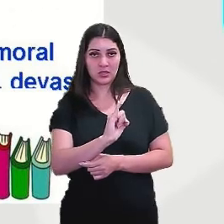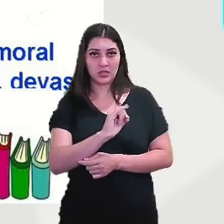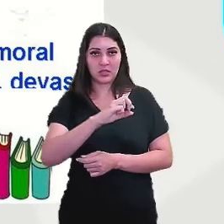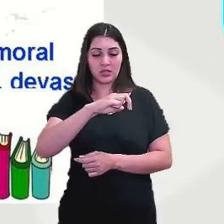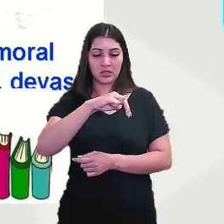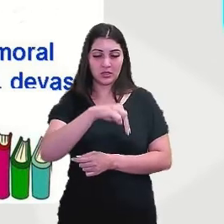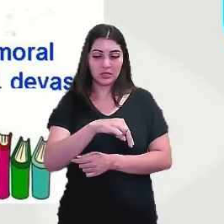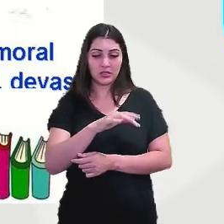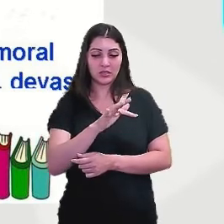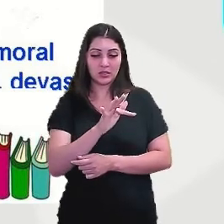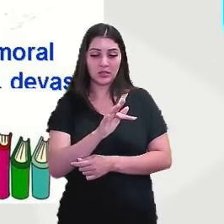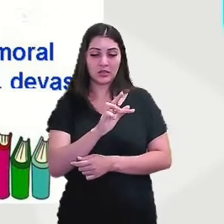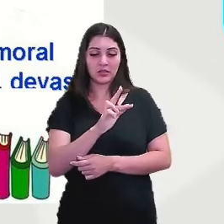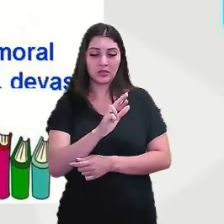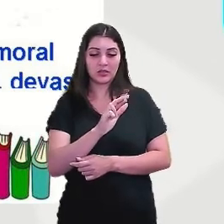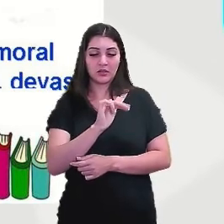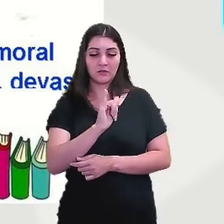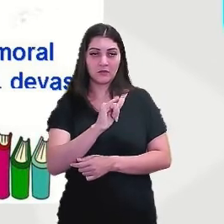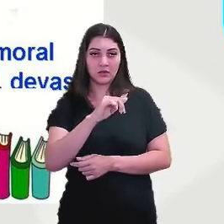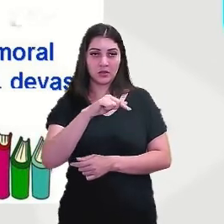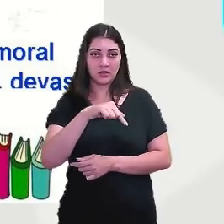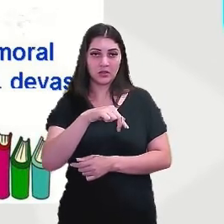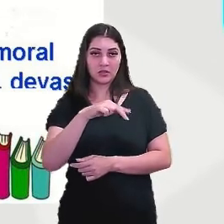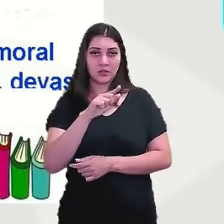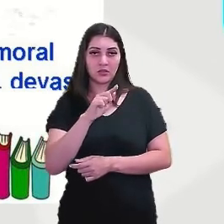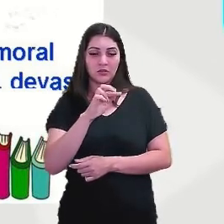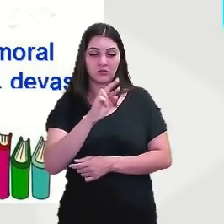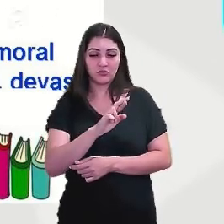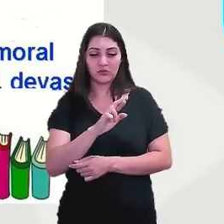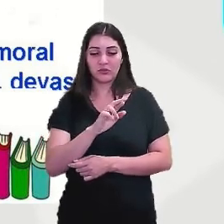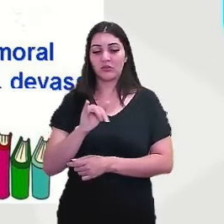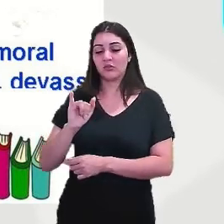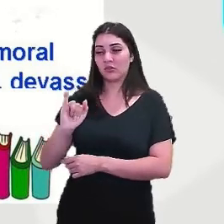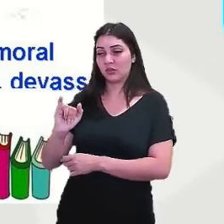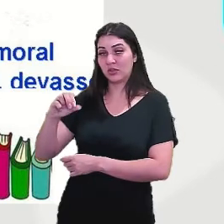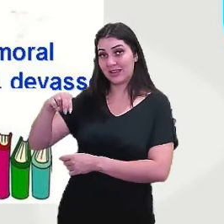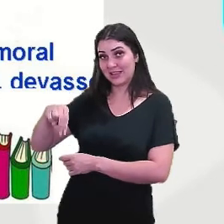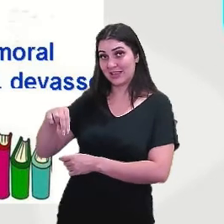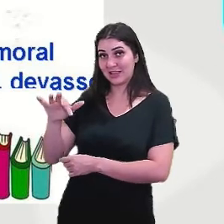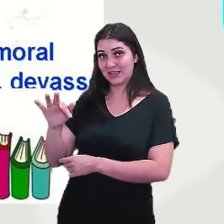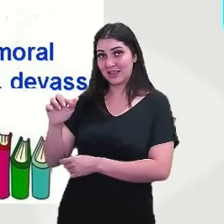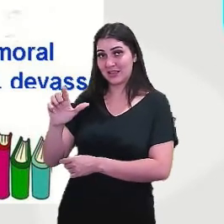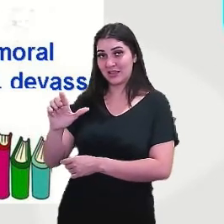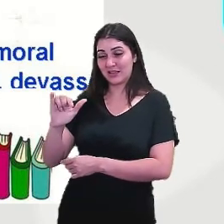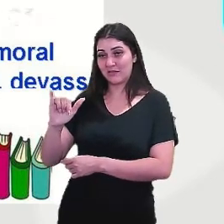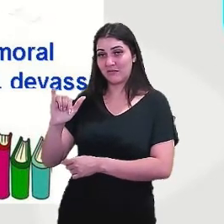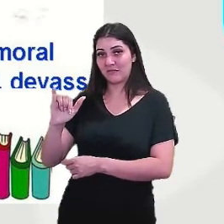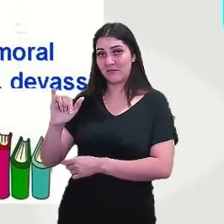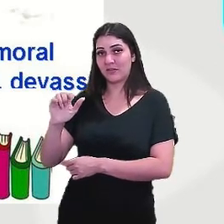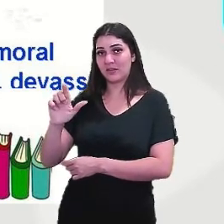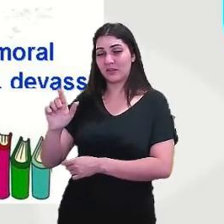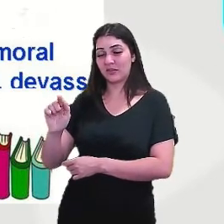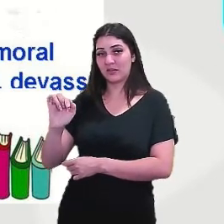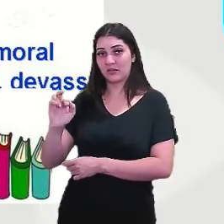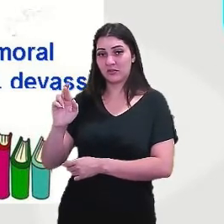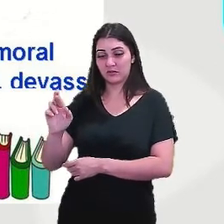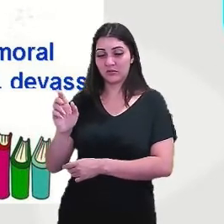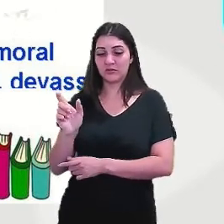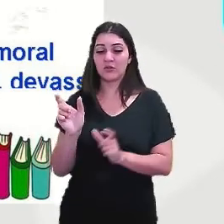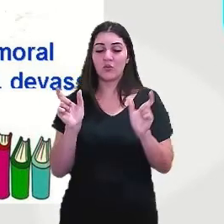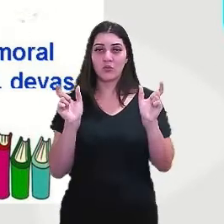o mergulho, vai afundando na piscina, chama imergindo, tá? Então, imergir